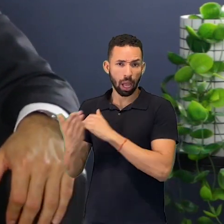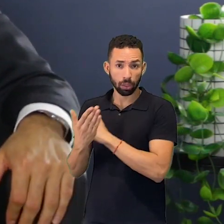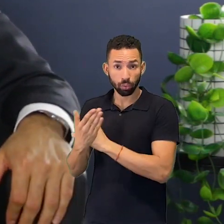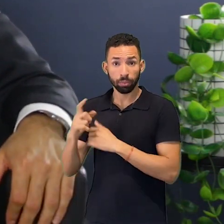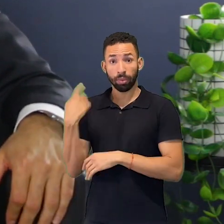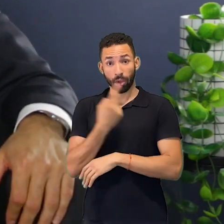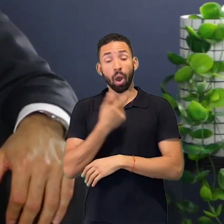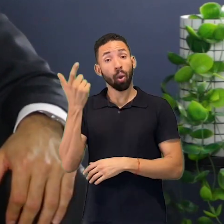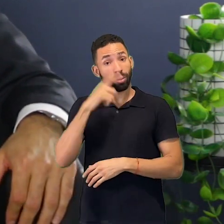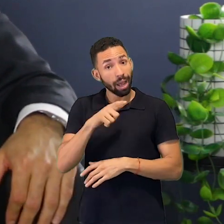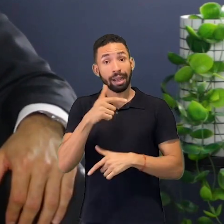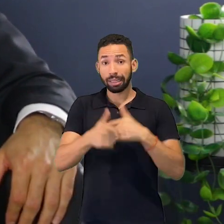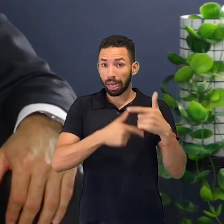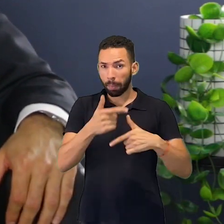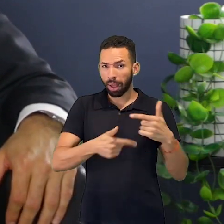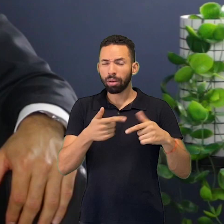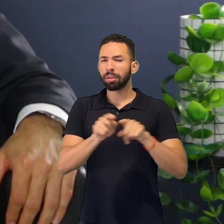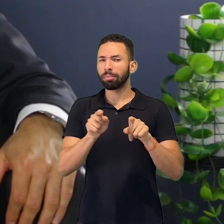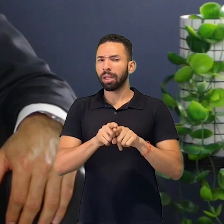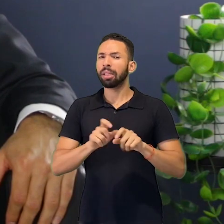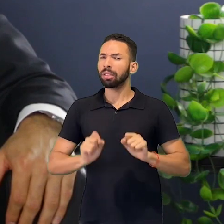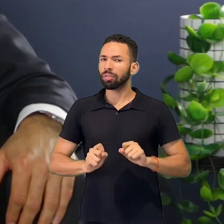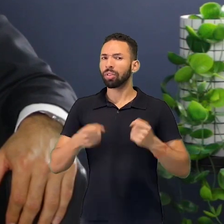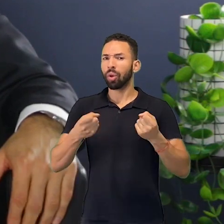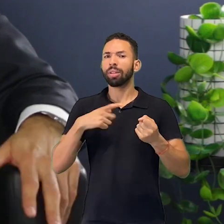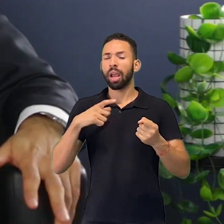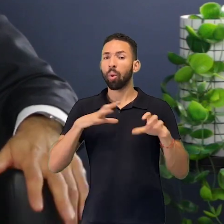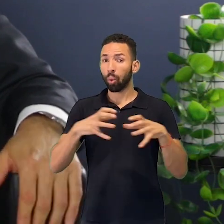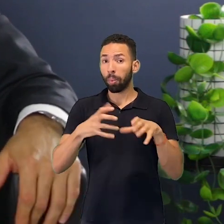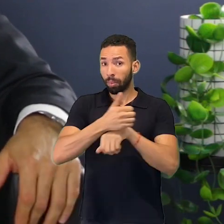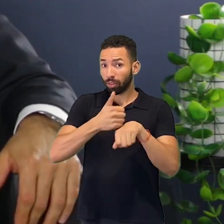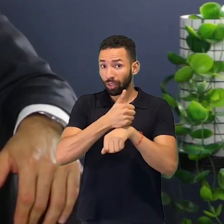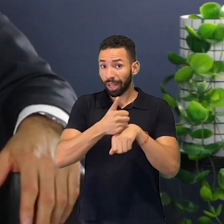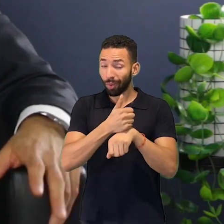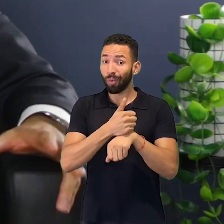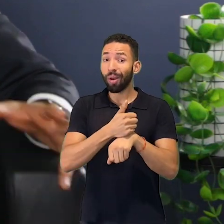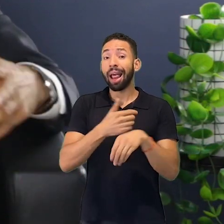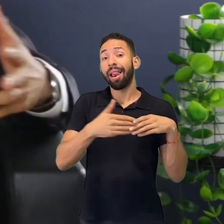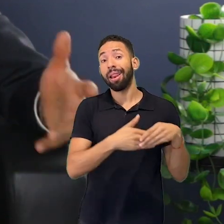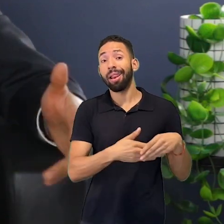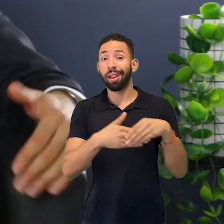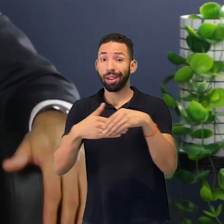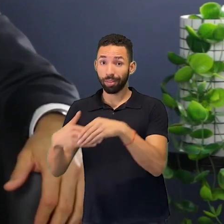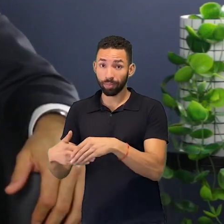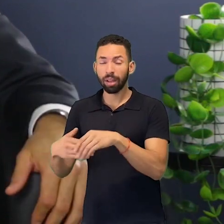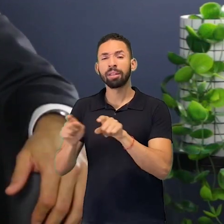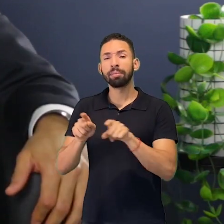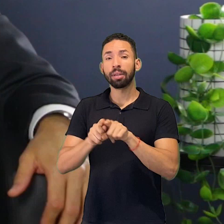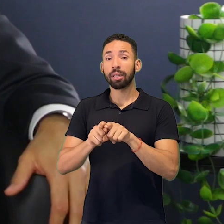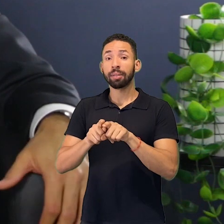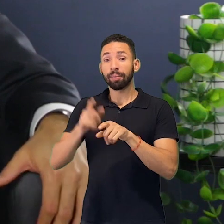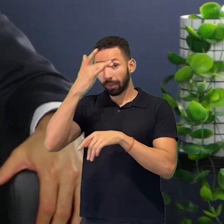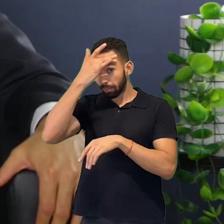equipamentos. E a gente consegue, até um trabalho pelo CAM, pelo nosso Centro de Atendimento Multidisciplinar, direcionar